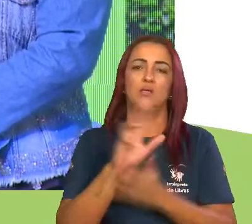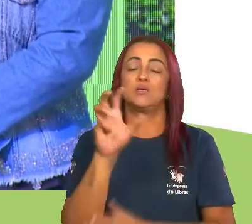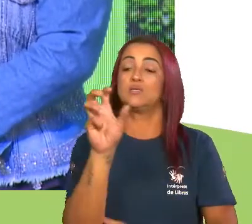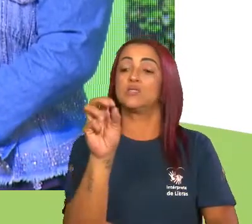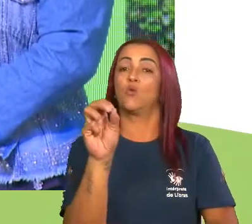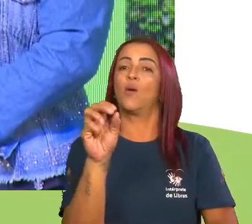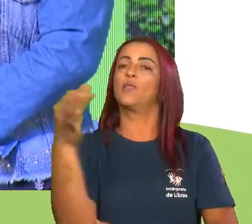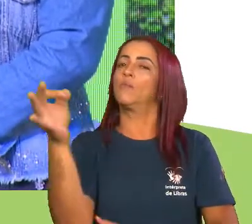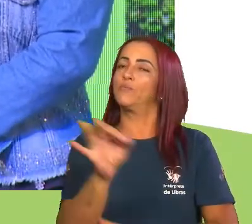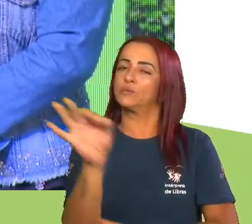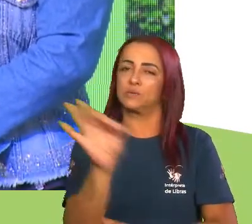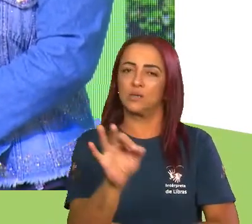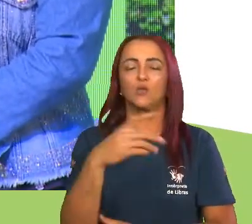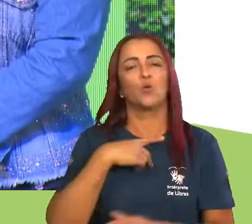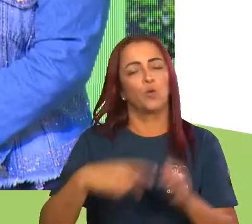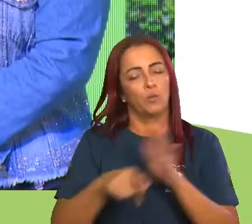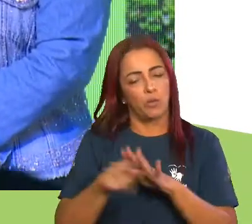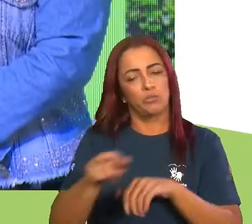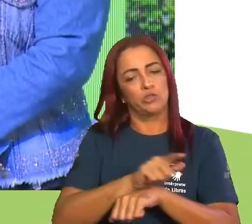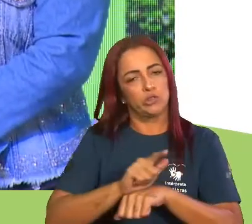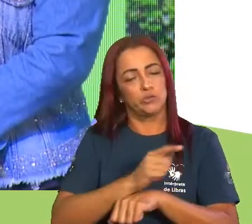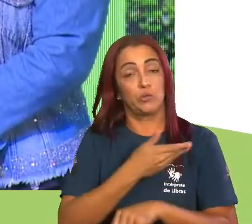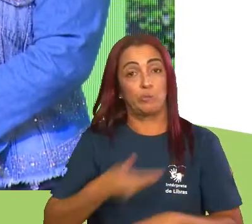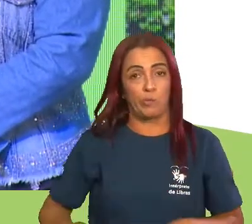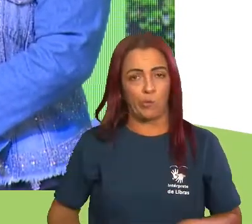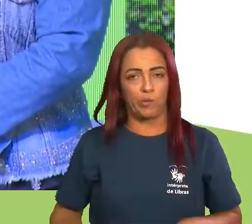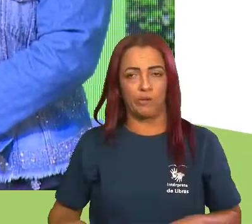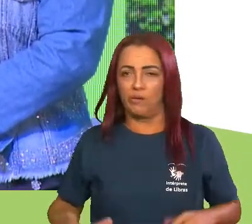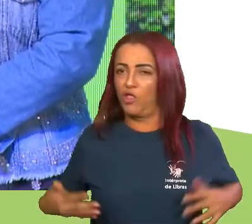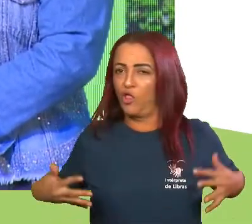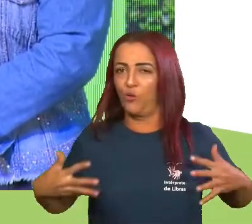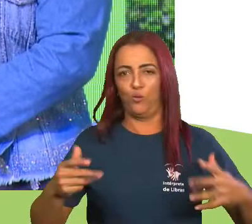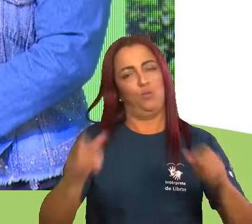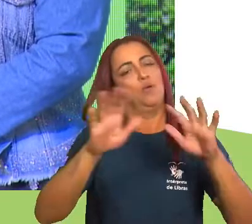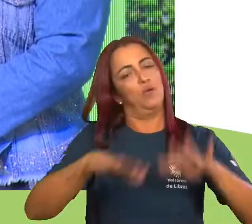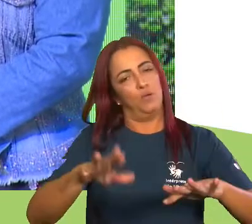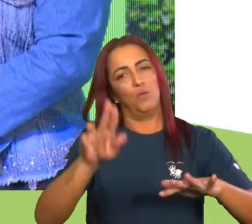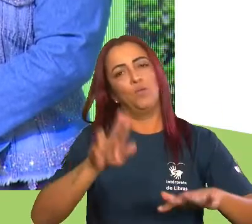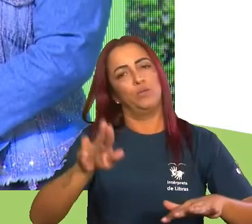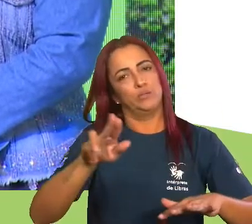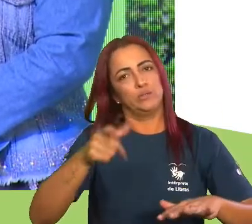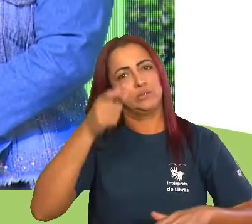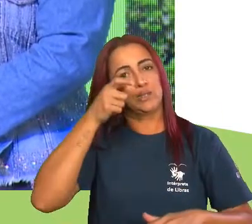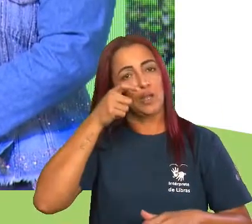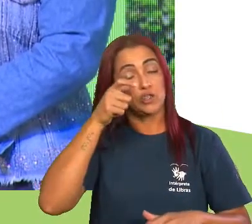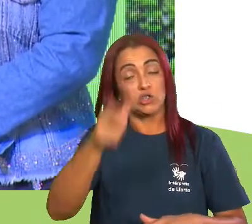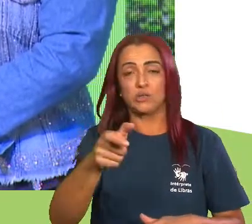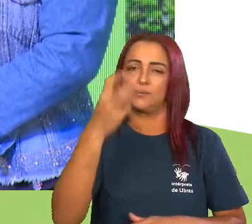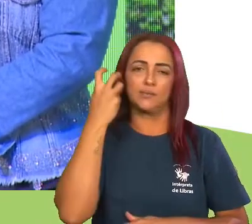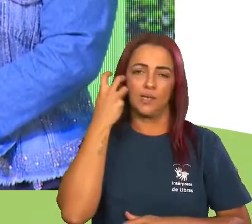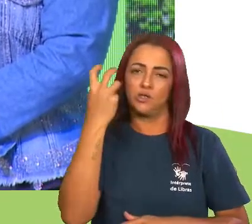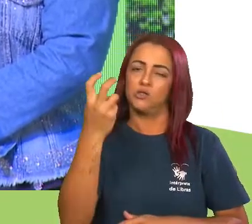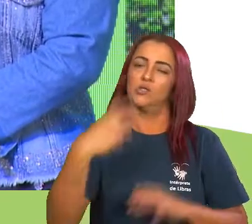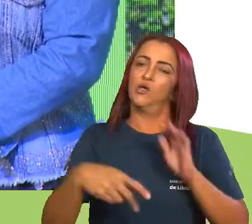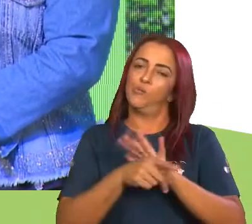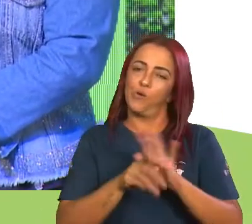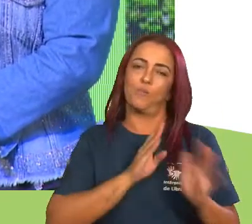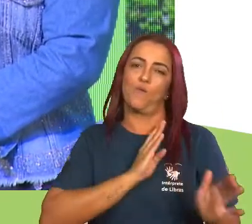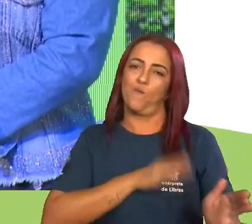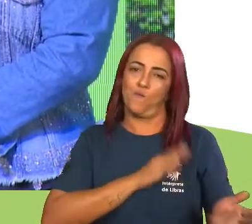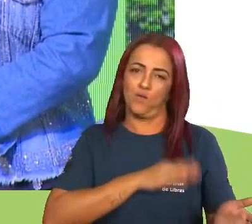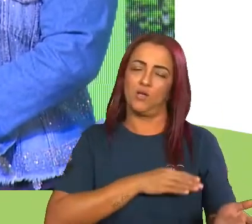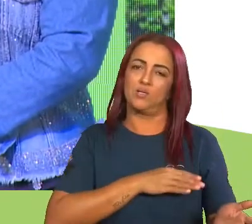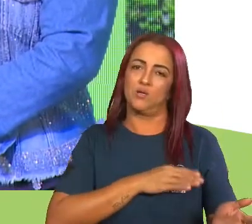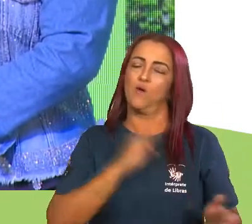dos gestores públicos dessa qualidade e usam a inteligência com coração,